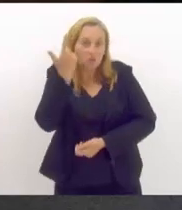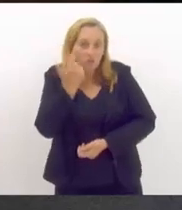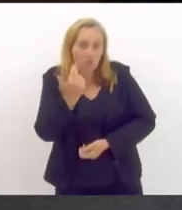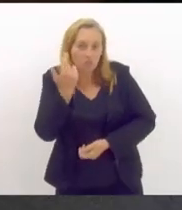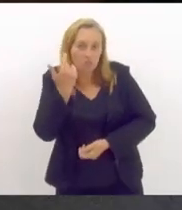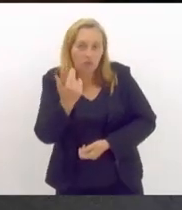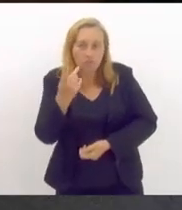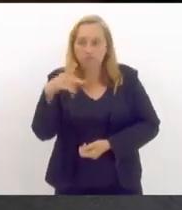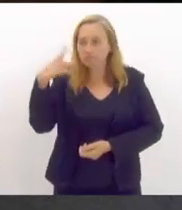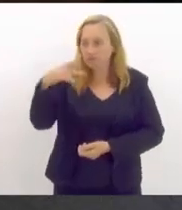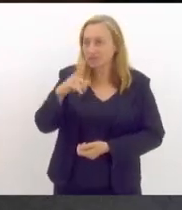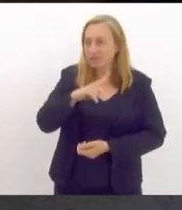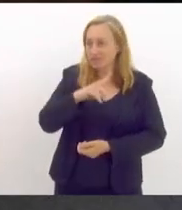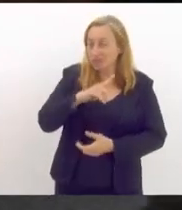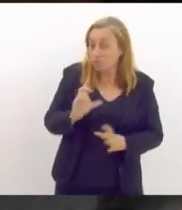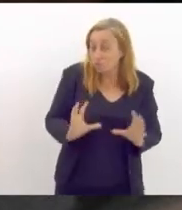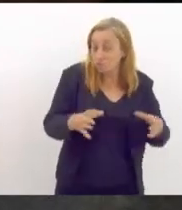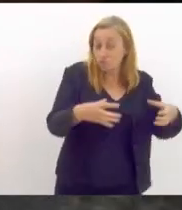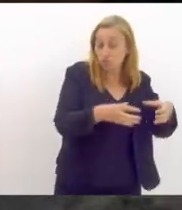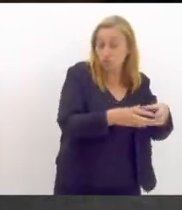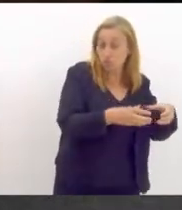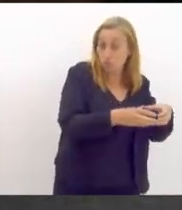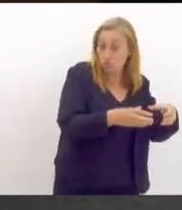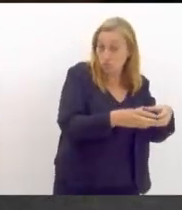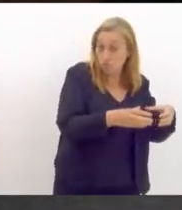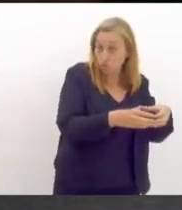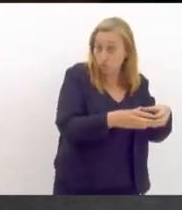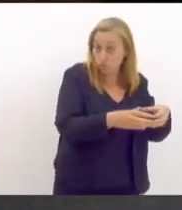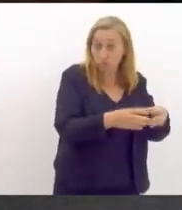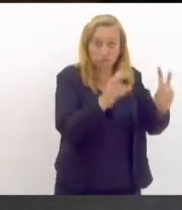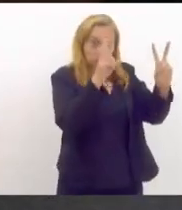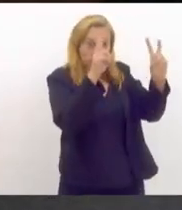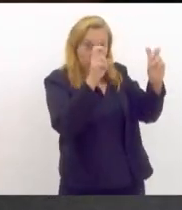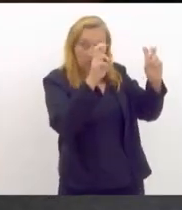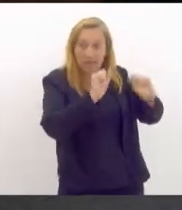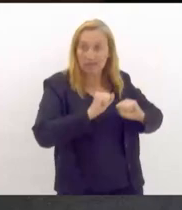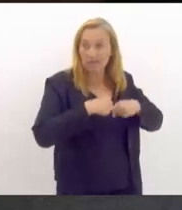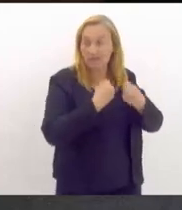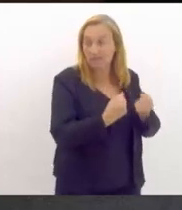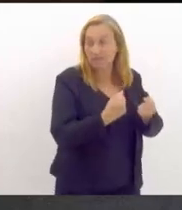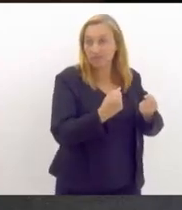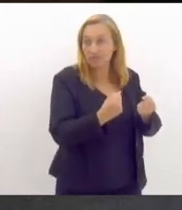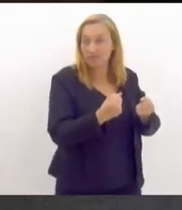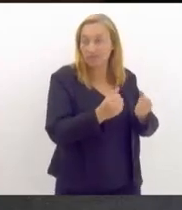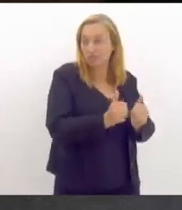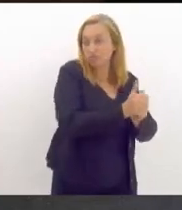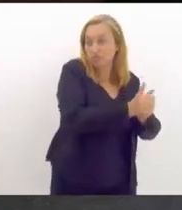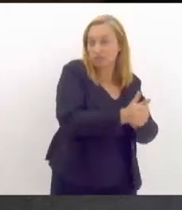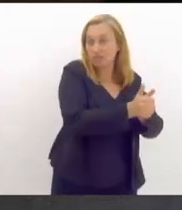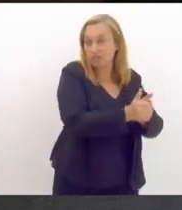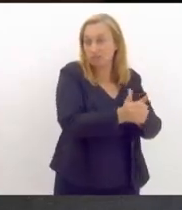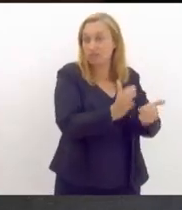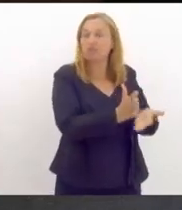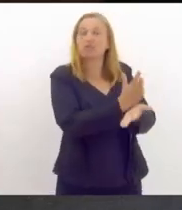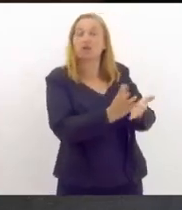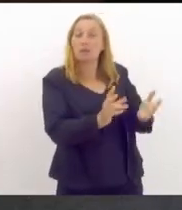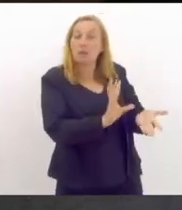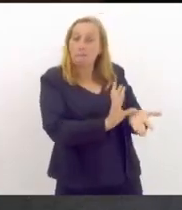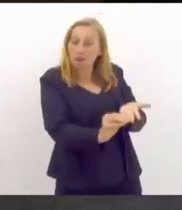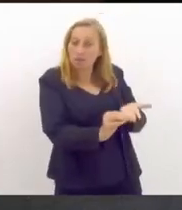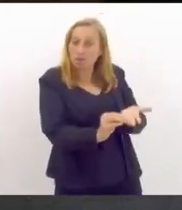parlamentos que existam as bancadas temáticas que defendam determinados segmento determinada pauta